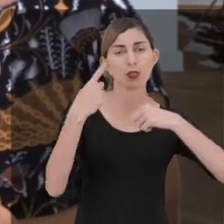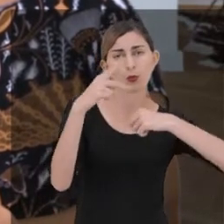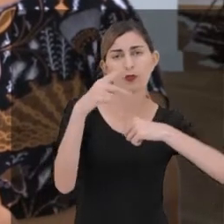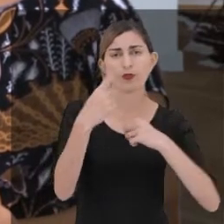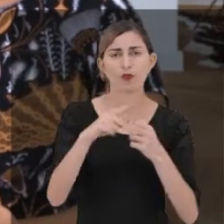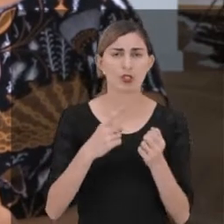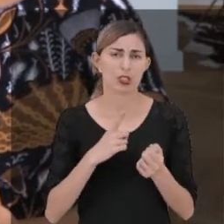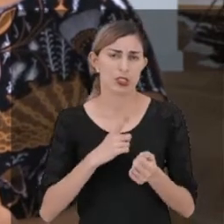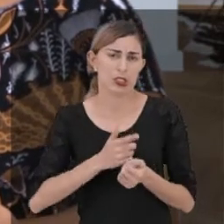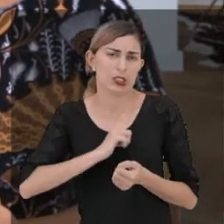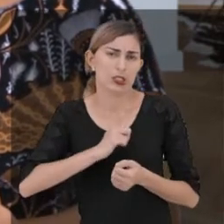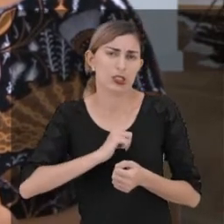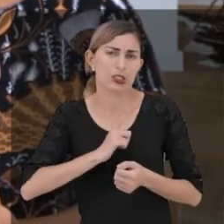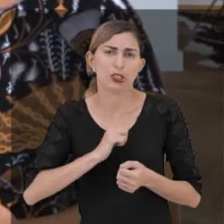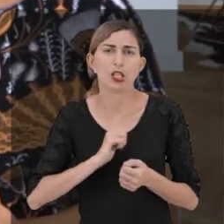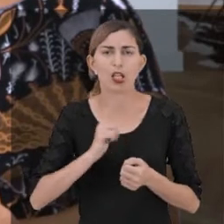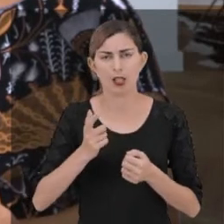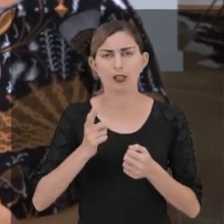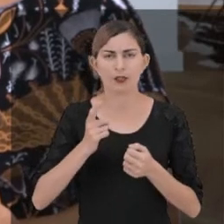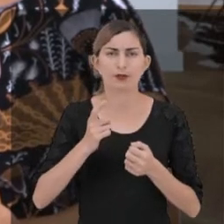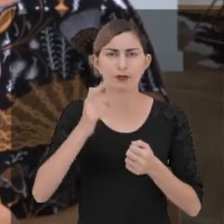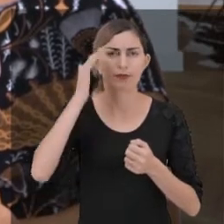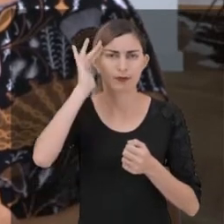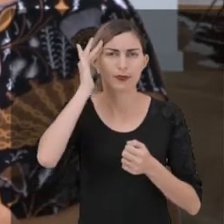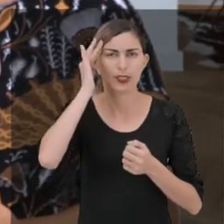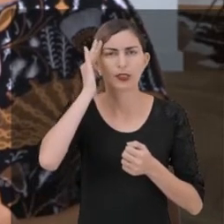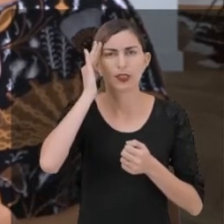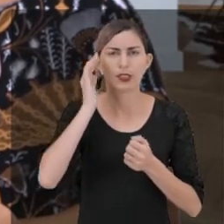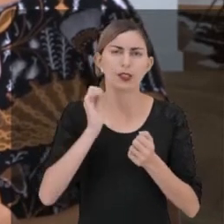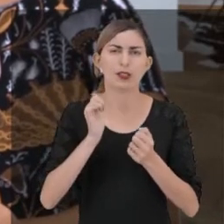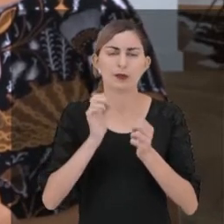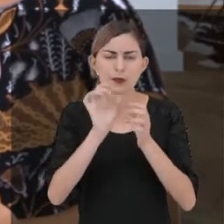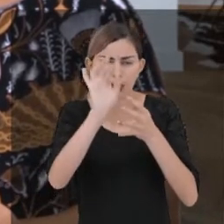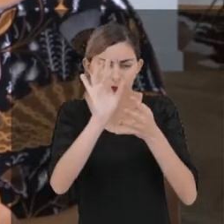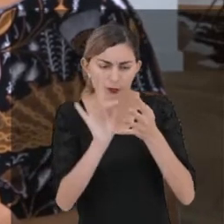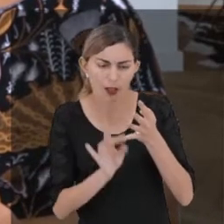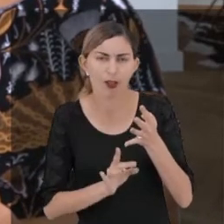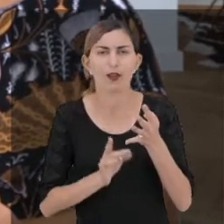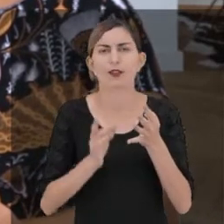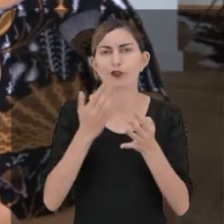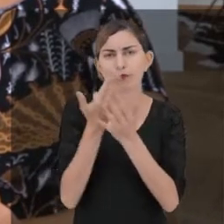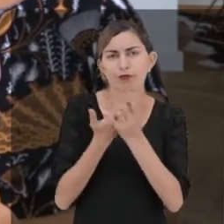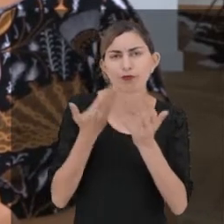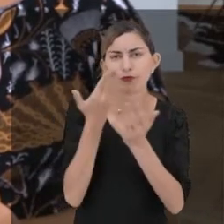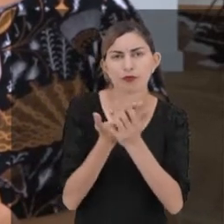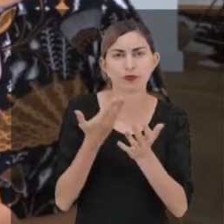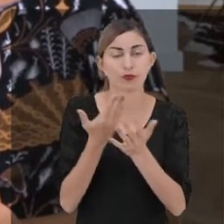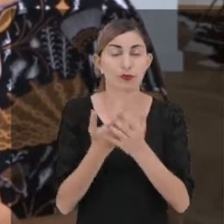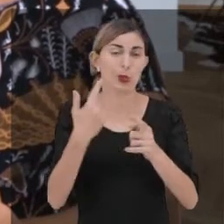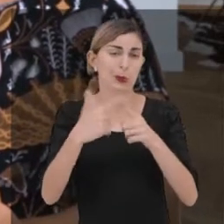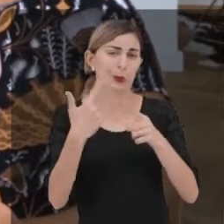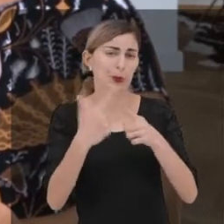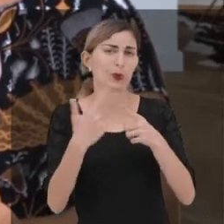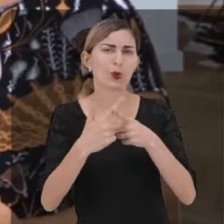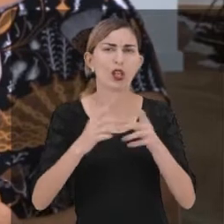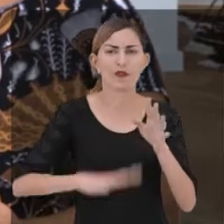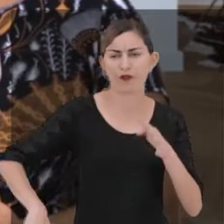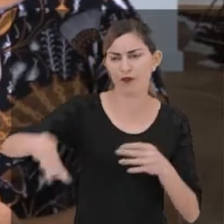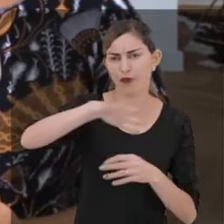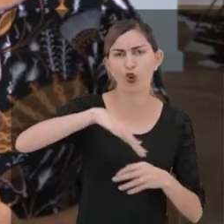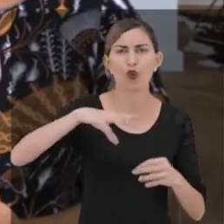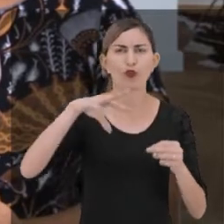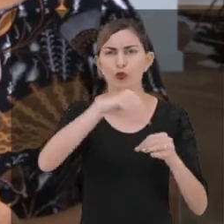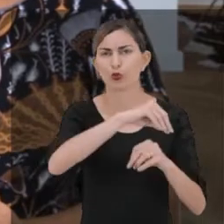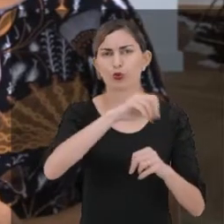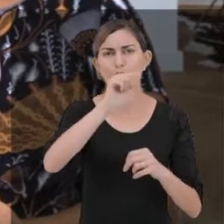tenham bastante consideração, bastante detalhamento nesses estudos, porque ela envolve todas